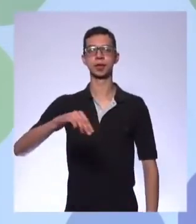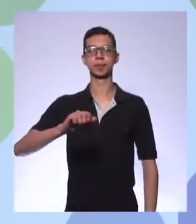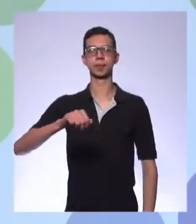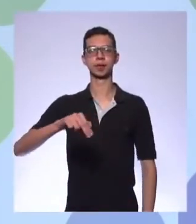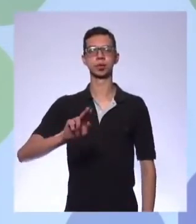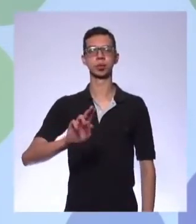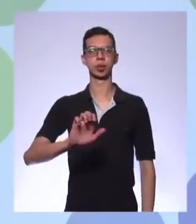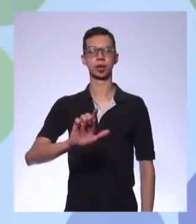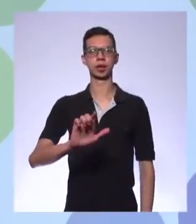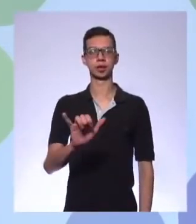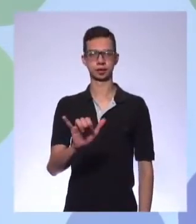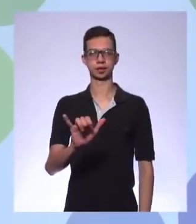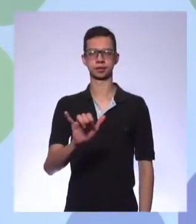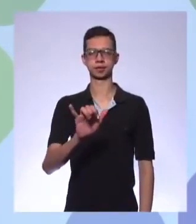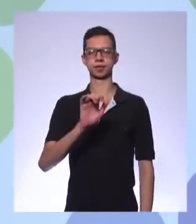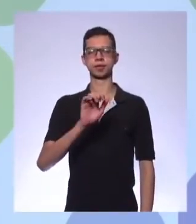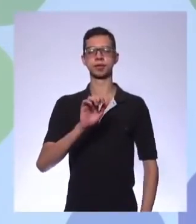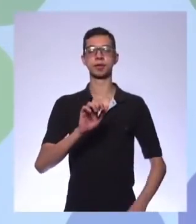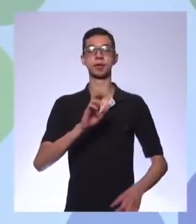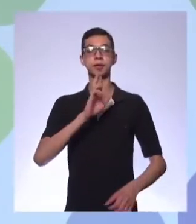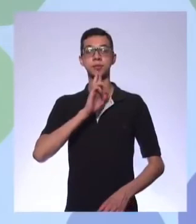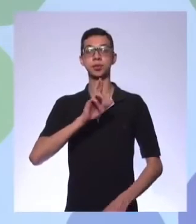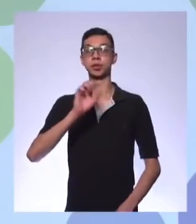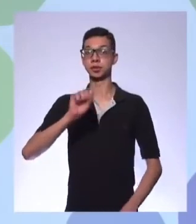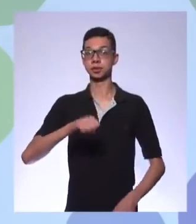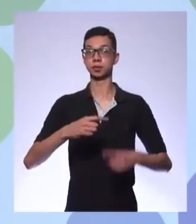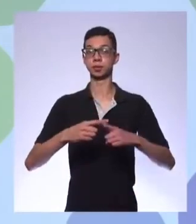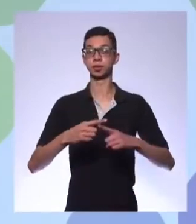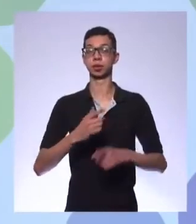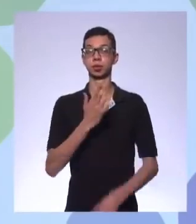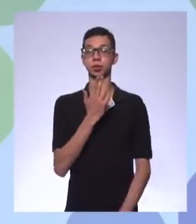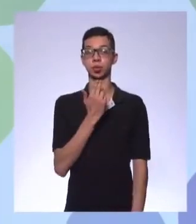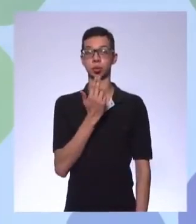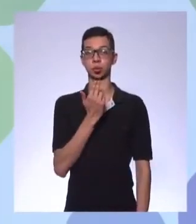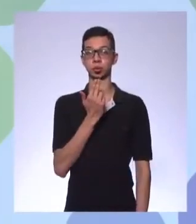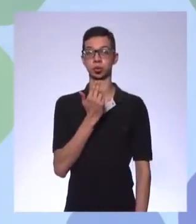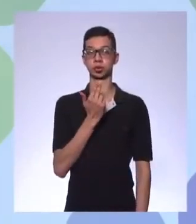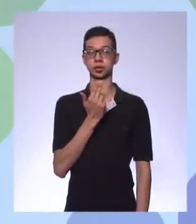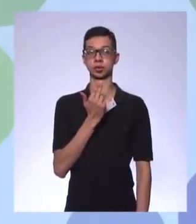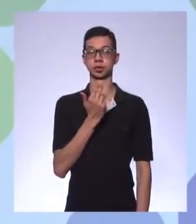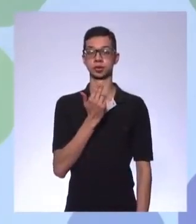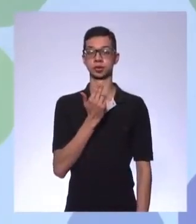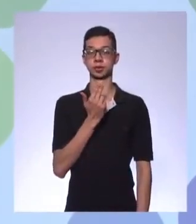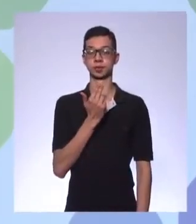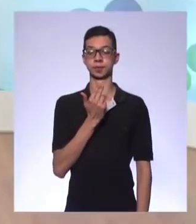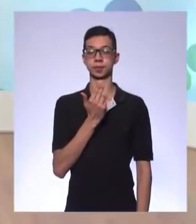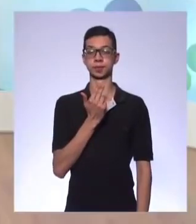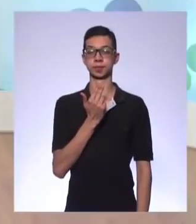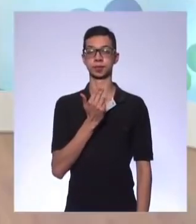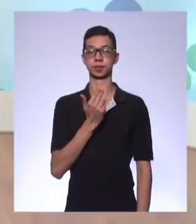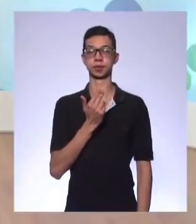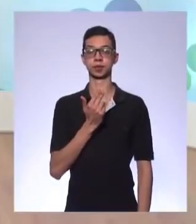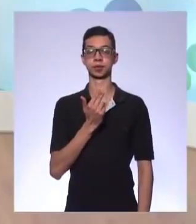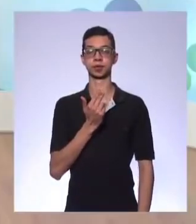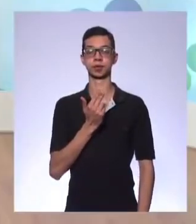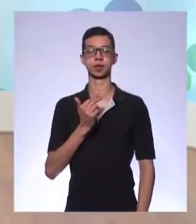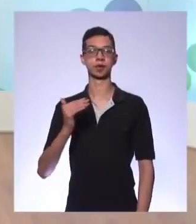isso, Emanuele, escreveu sim, pois um nutriente pode ser mais potente do que